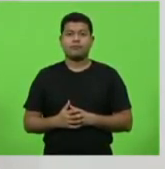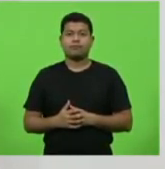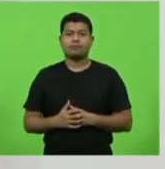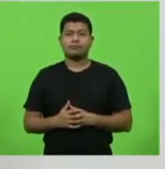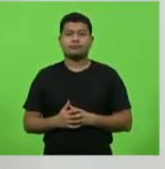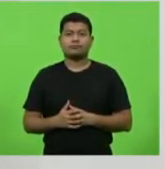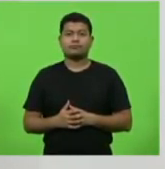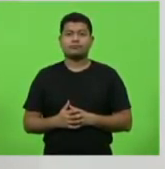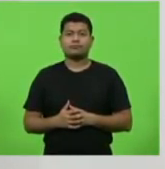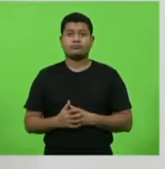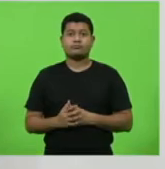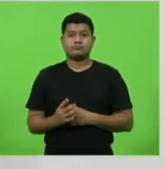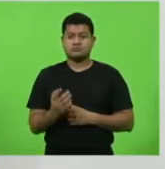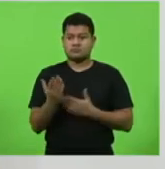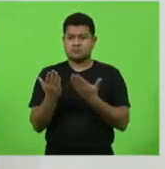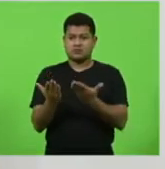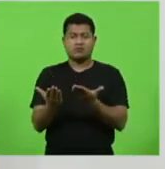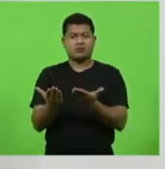um negócio